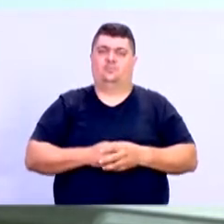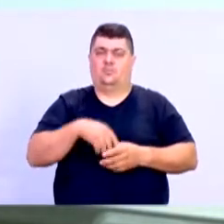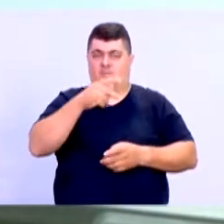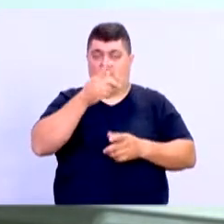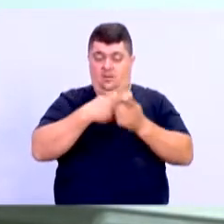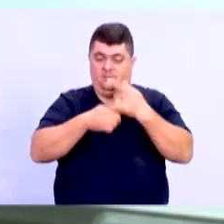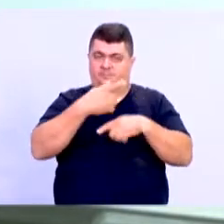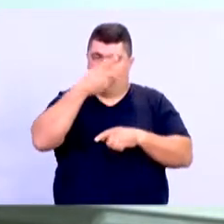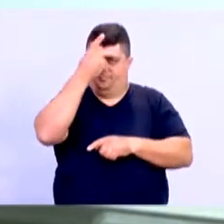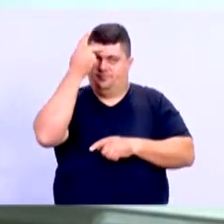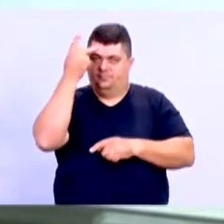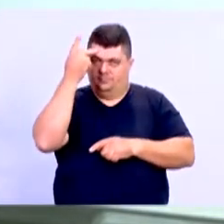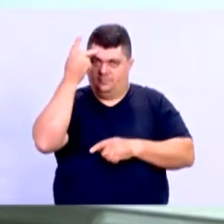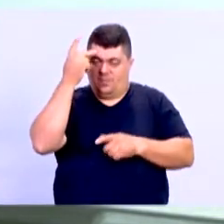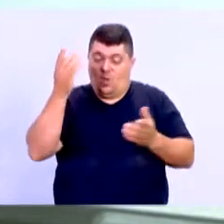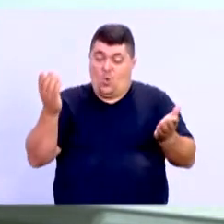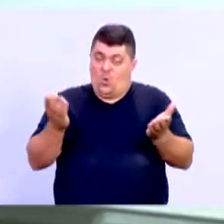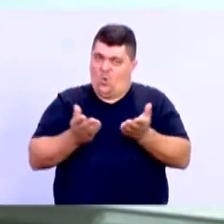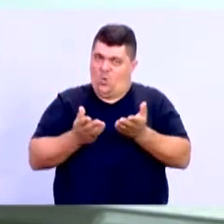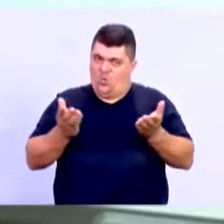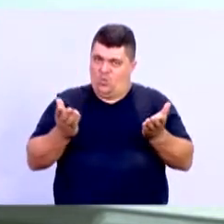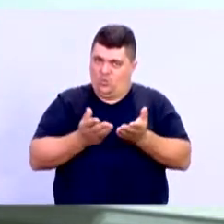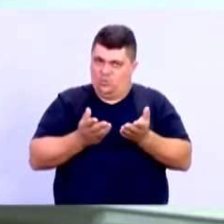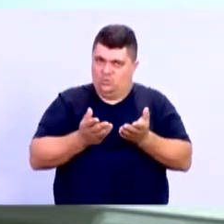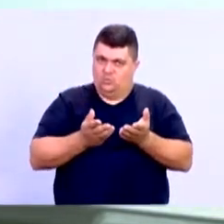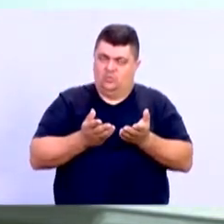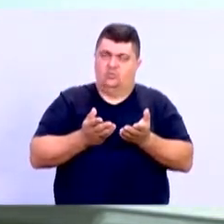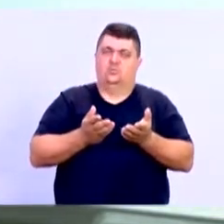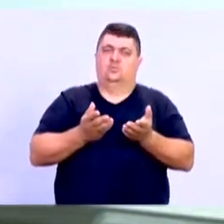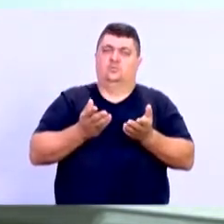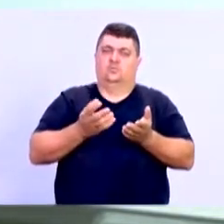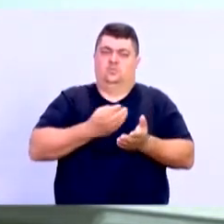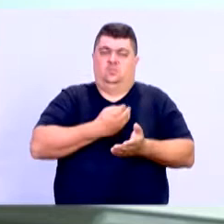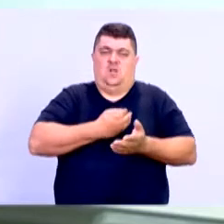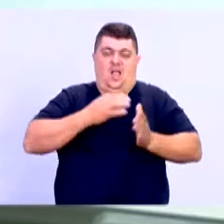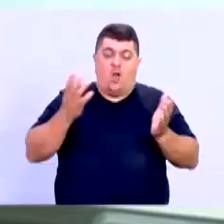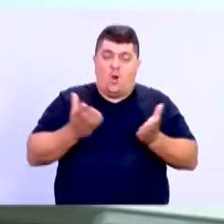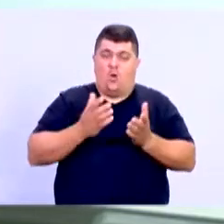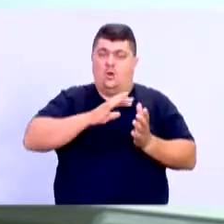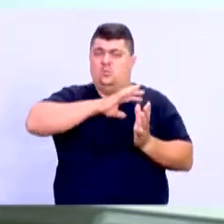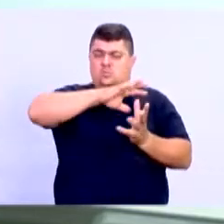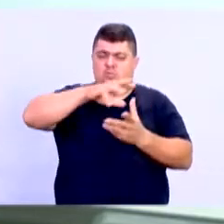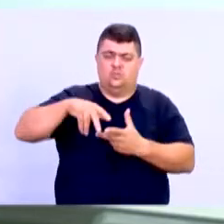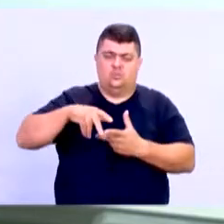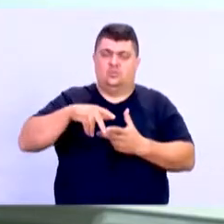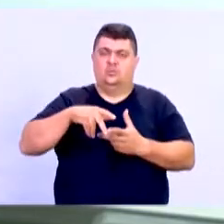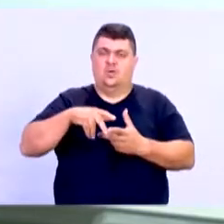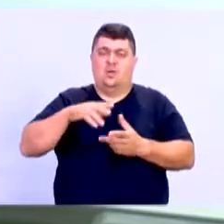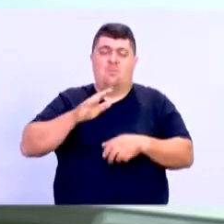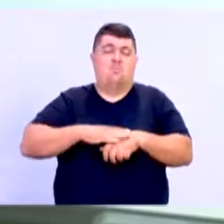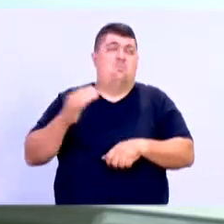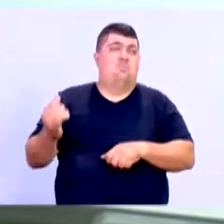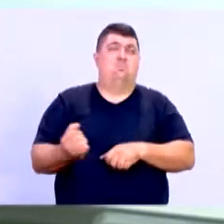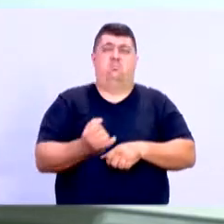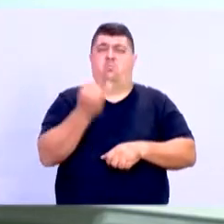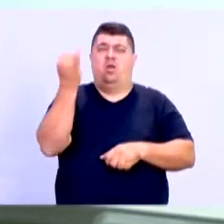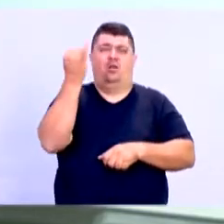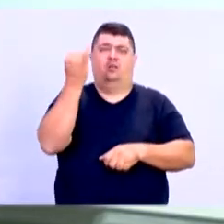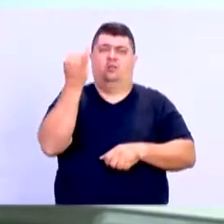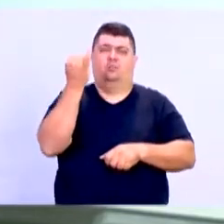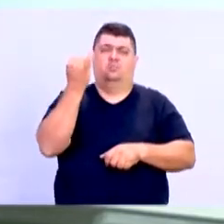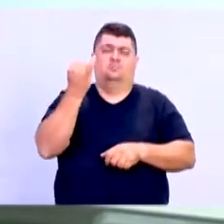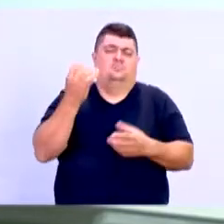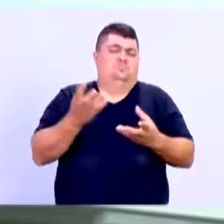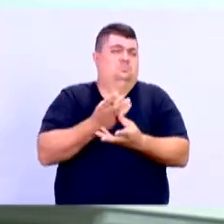Gestão de pessoas, na era que nós estamos vivendo, nesse momento que nós estamos vivendo, nunca foi tão importante. É